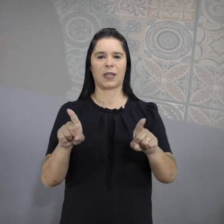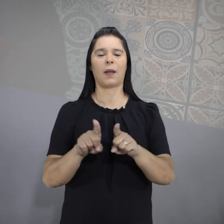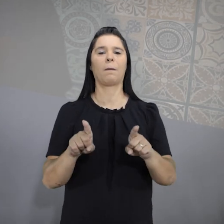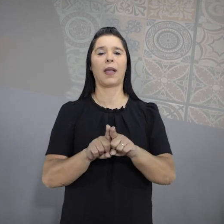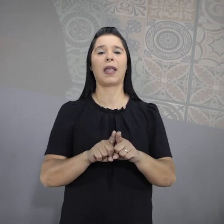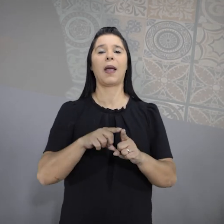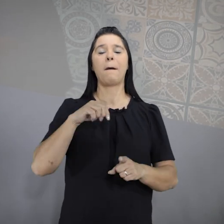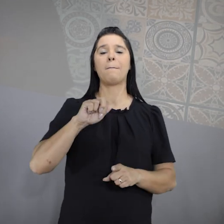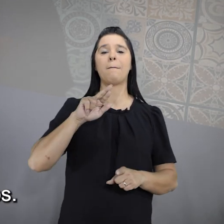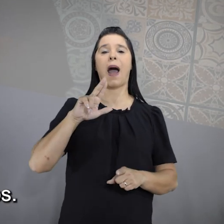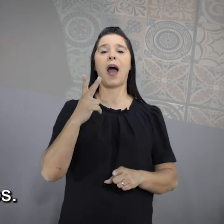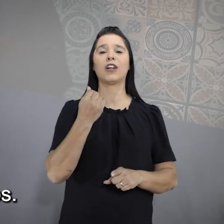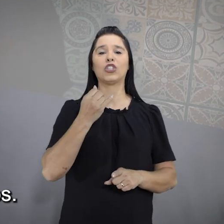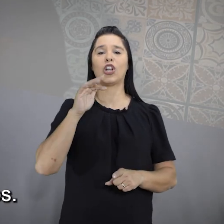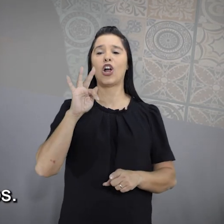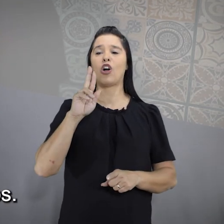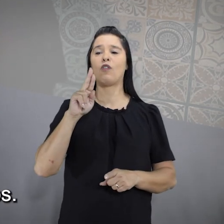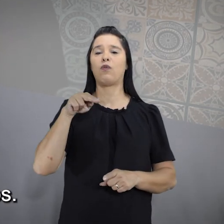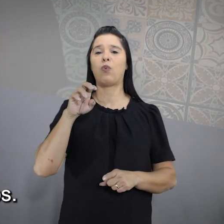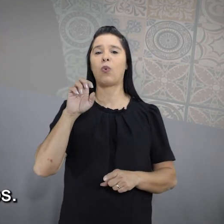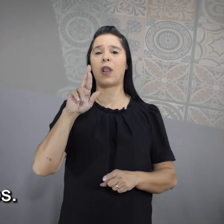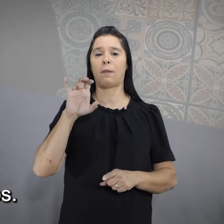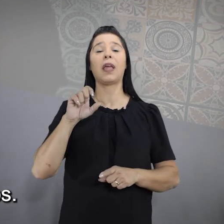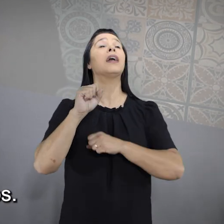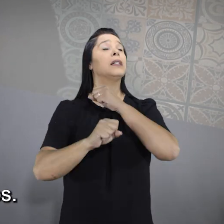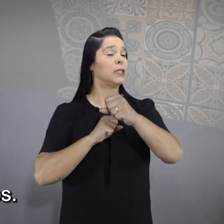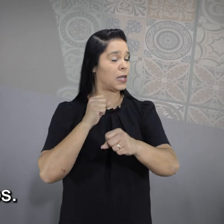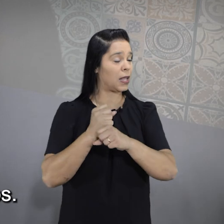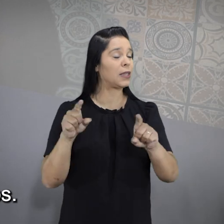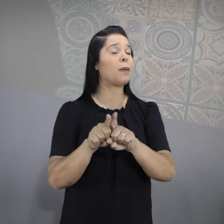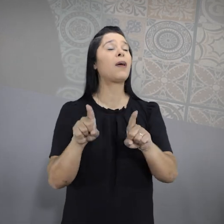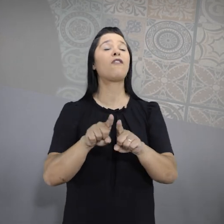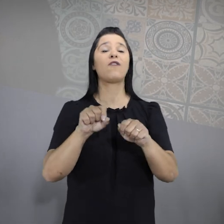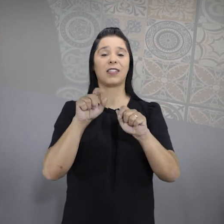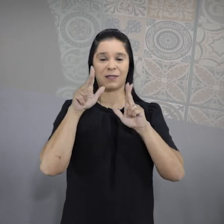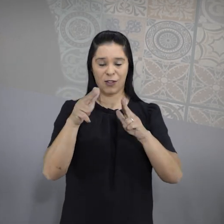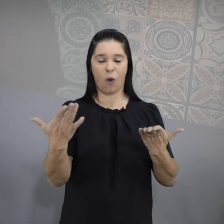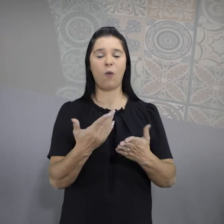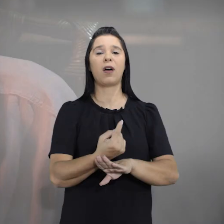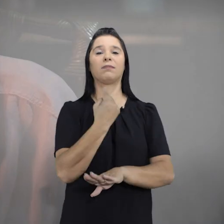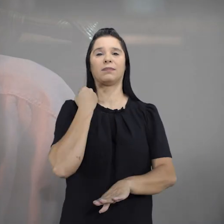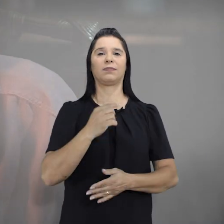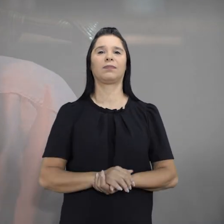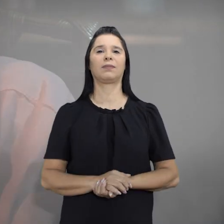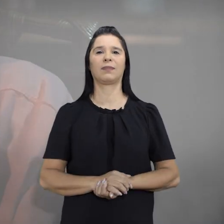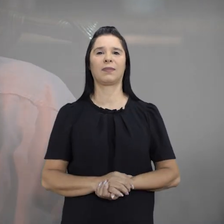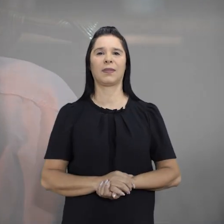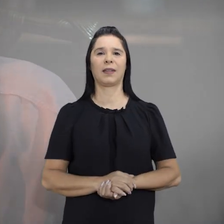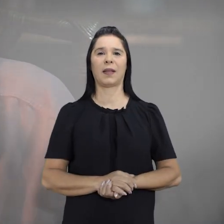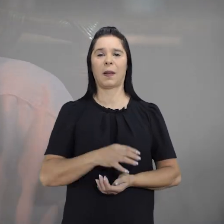marcha fúnebre. E esse ano a gente fez assim também, igual os anos anteriores, os anos passados. Quanto